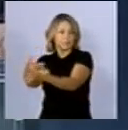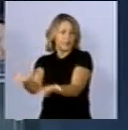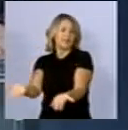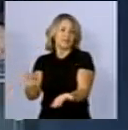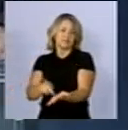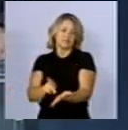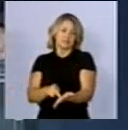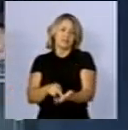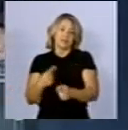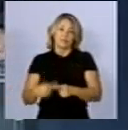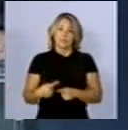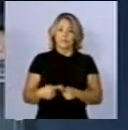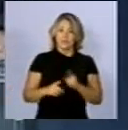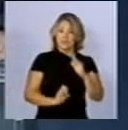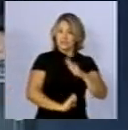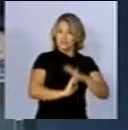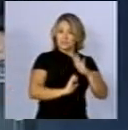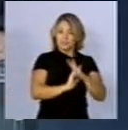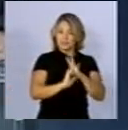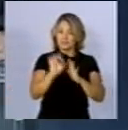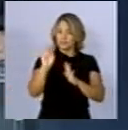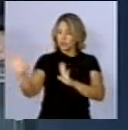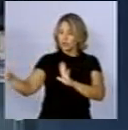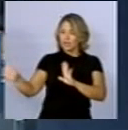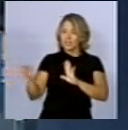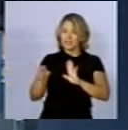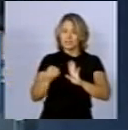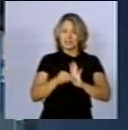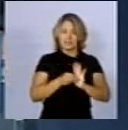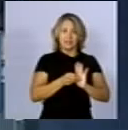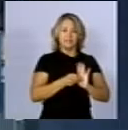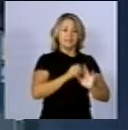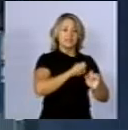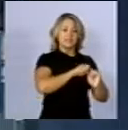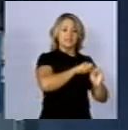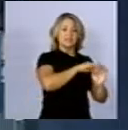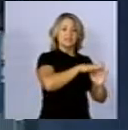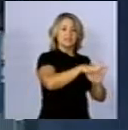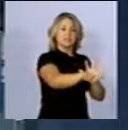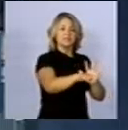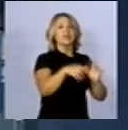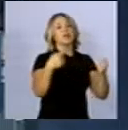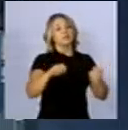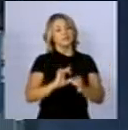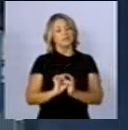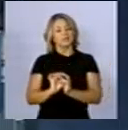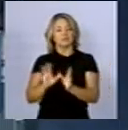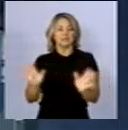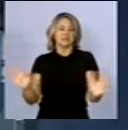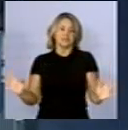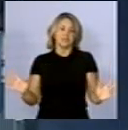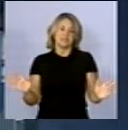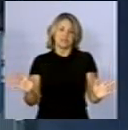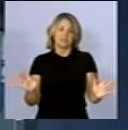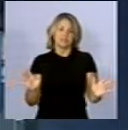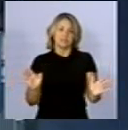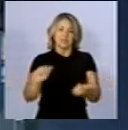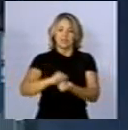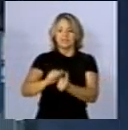eh porque as empresas são concessionárias de um poder concedente que tem que autorizar a concessão da das